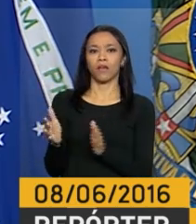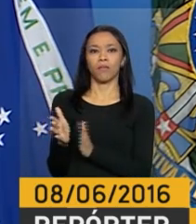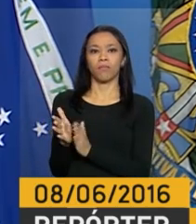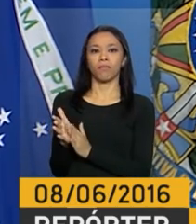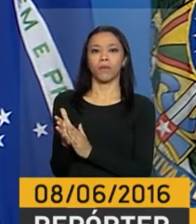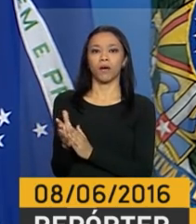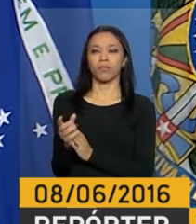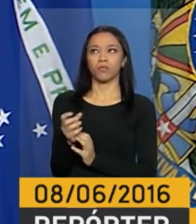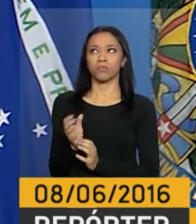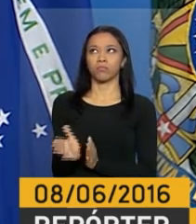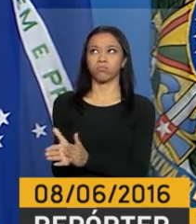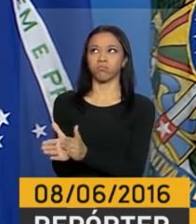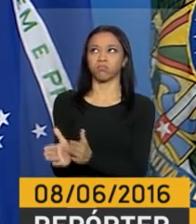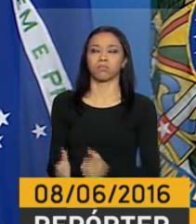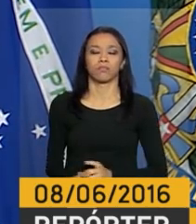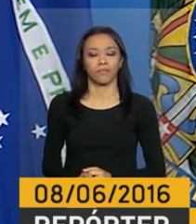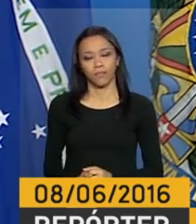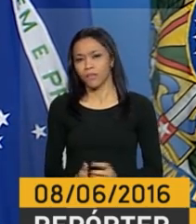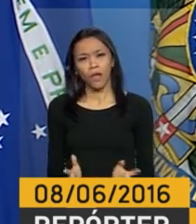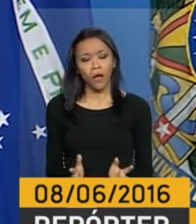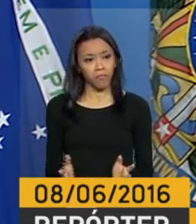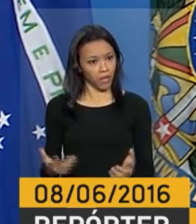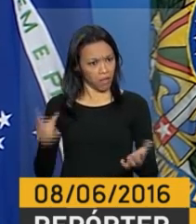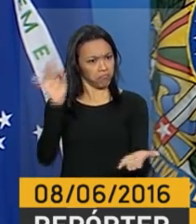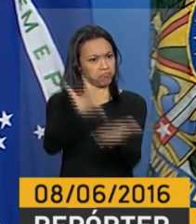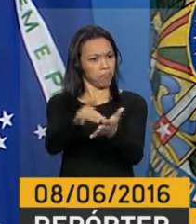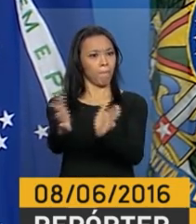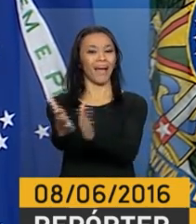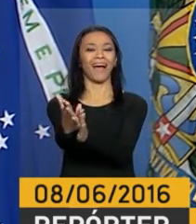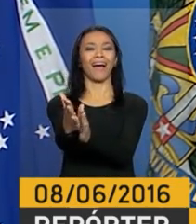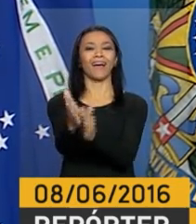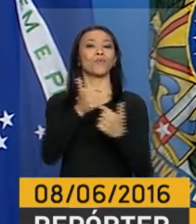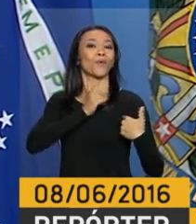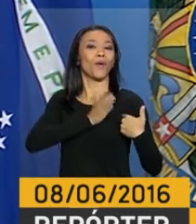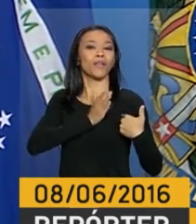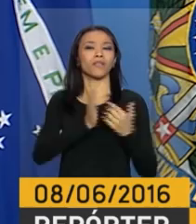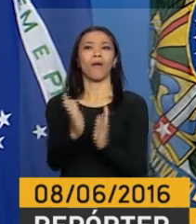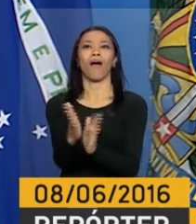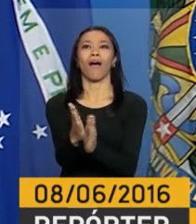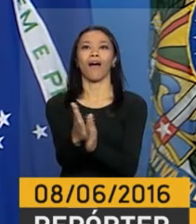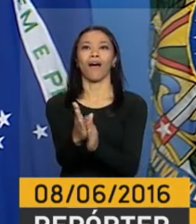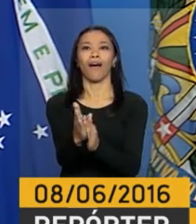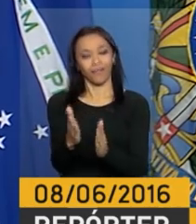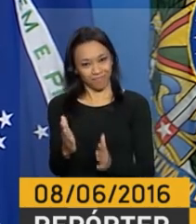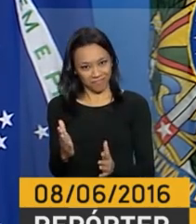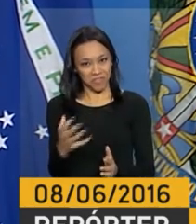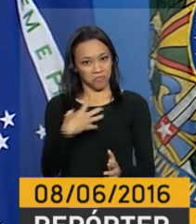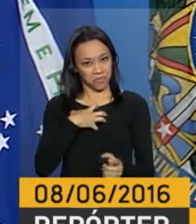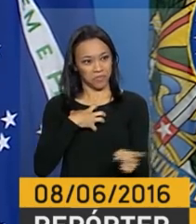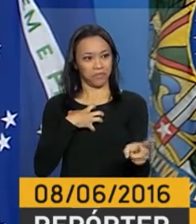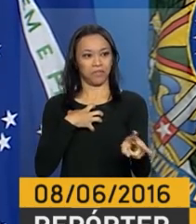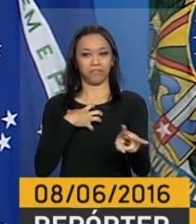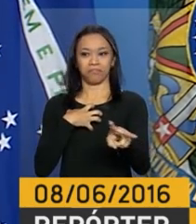encomendadas aqui não aqui são Palmas verdadeiras porque vem do coração acho que é ISO